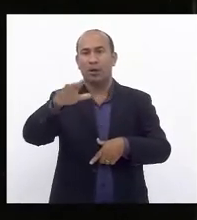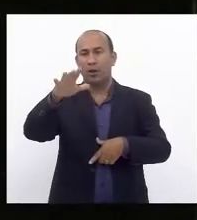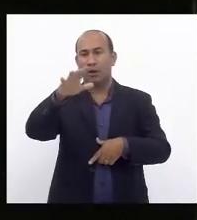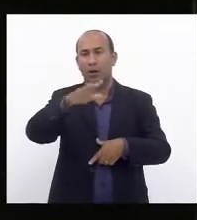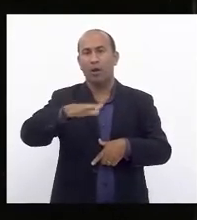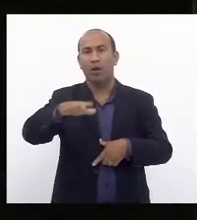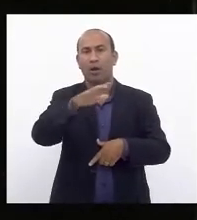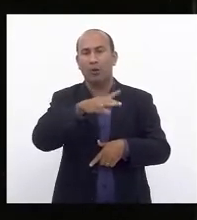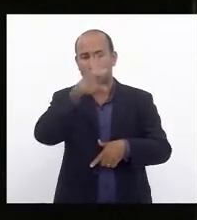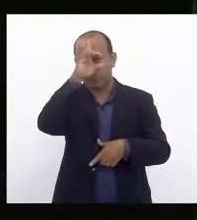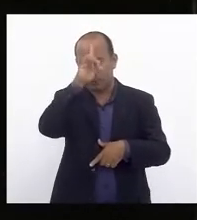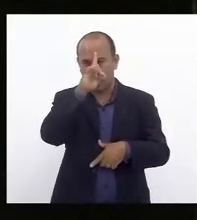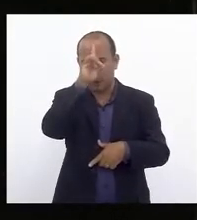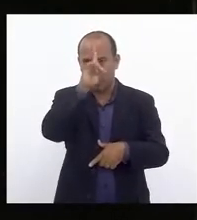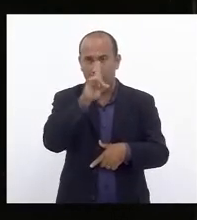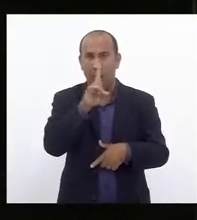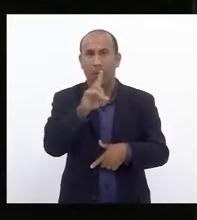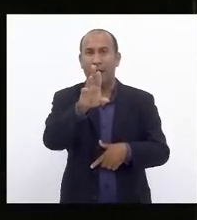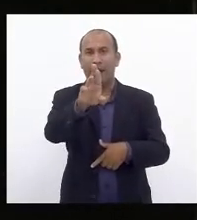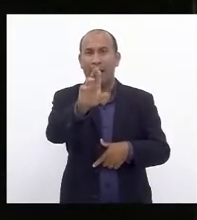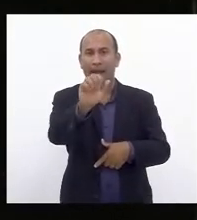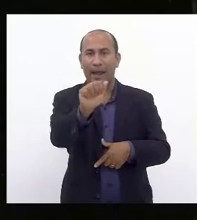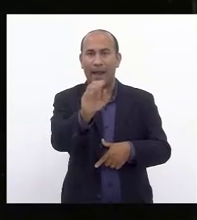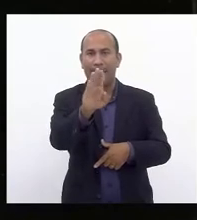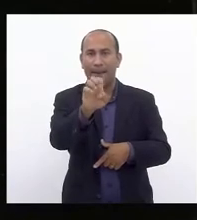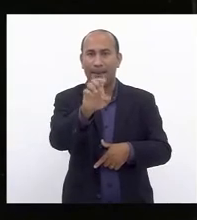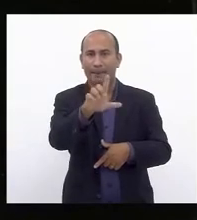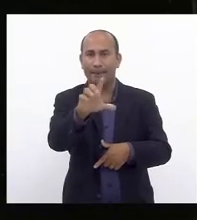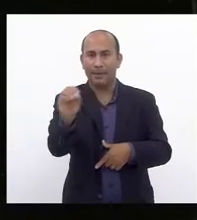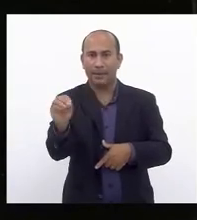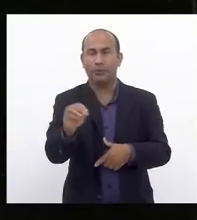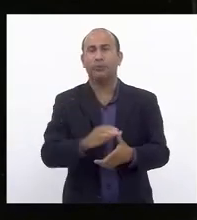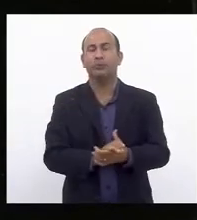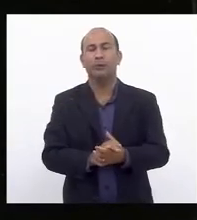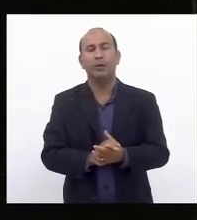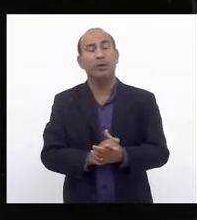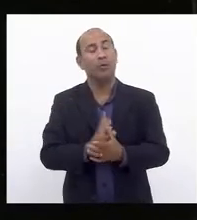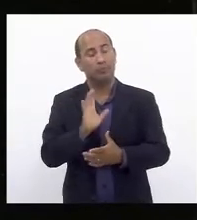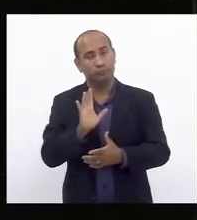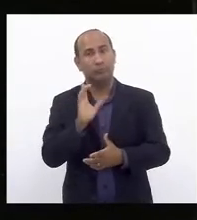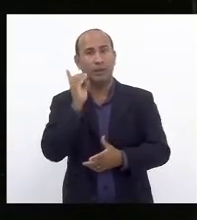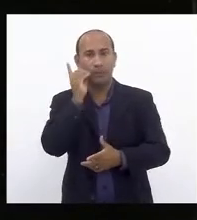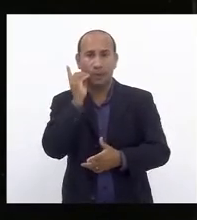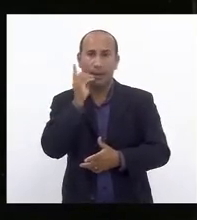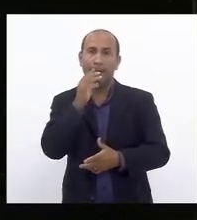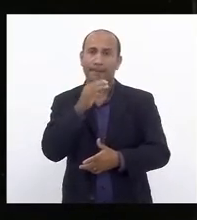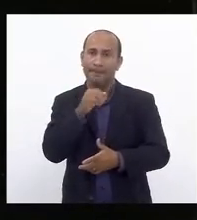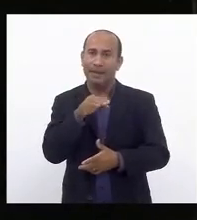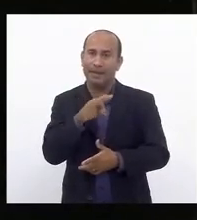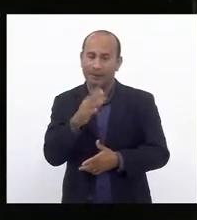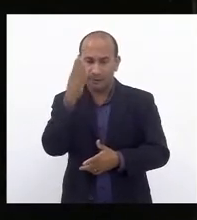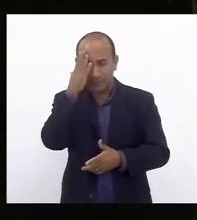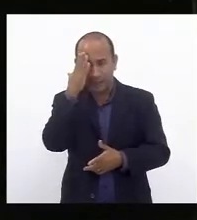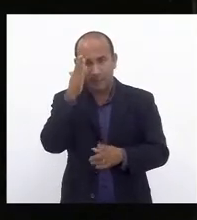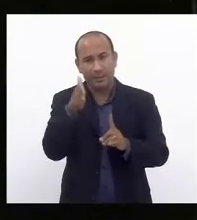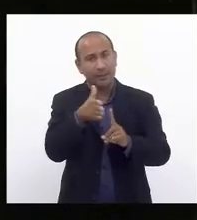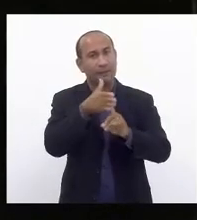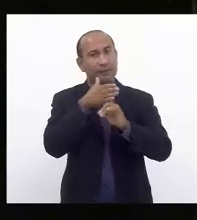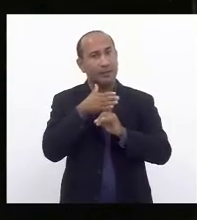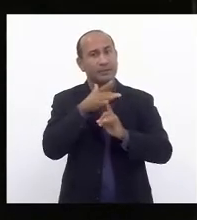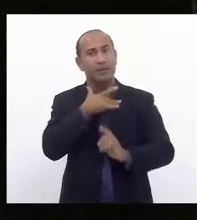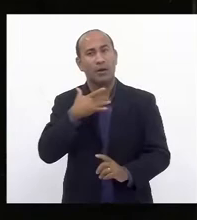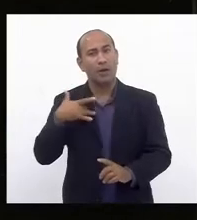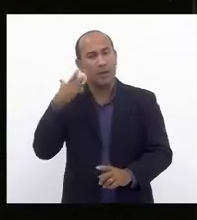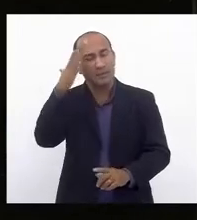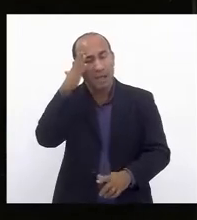Eduardo Rabelo. Coisa que, né, deputada Marta Rocha, quem defende a área da saúde sabe que essa é uma